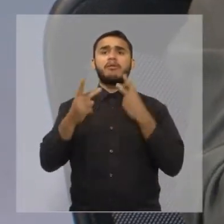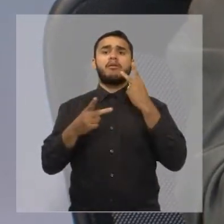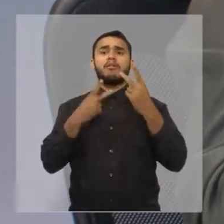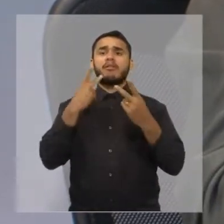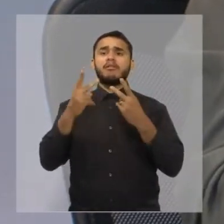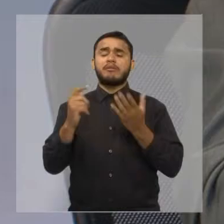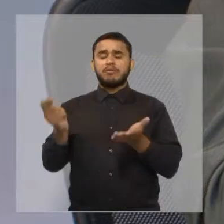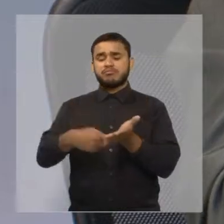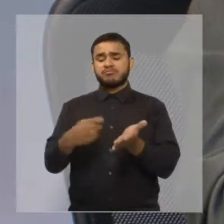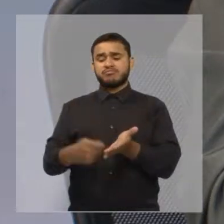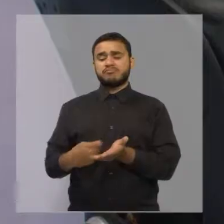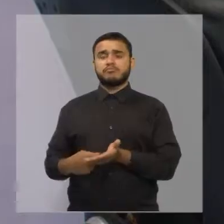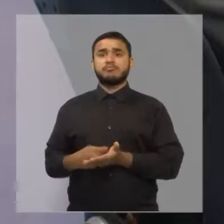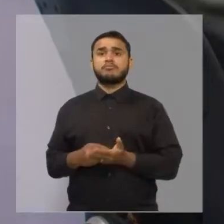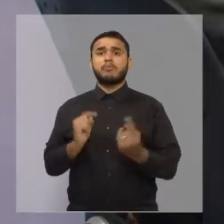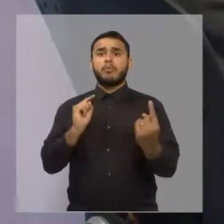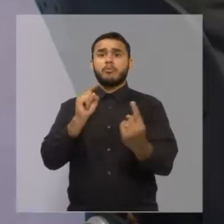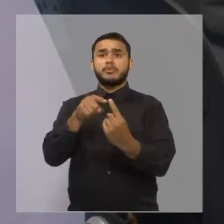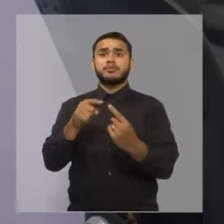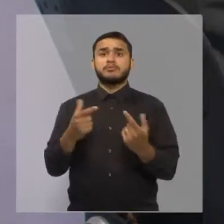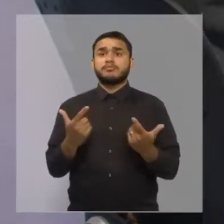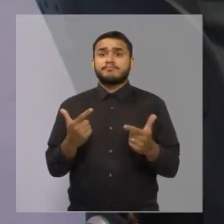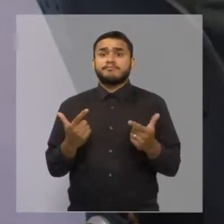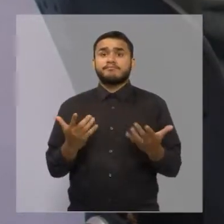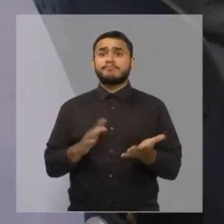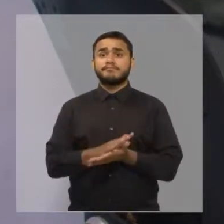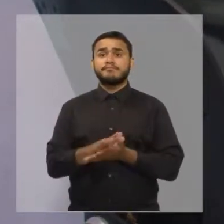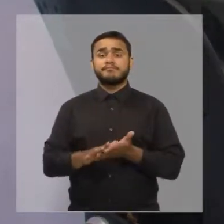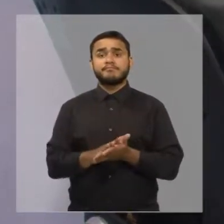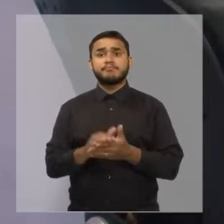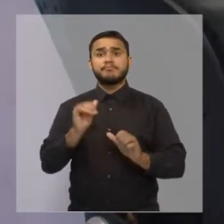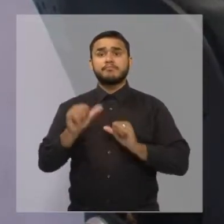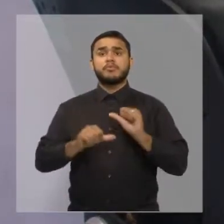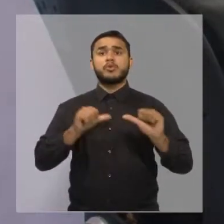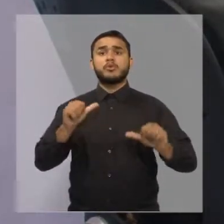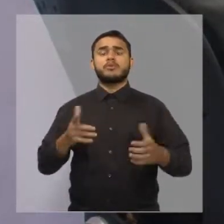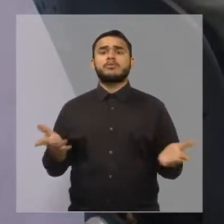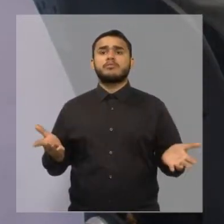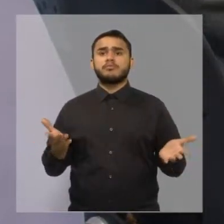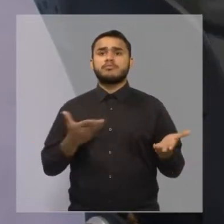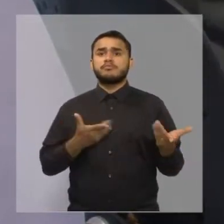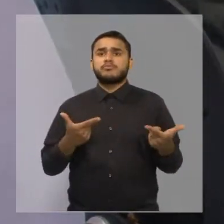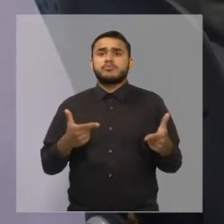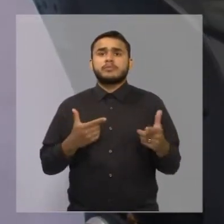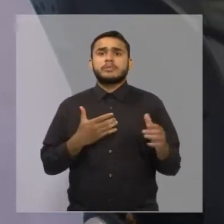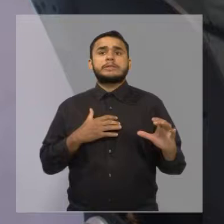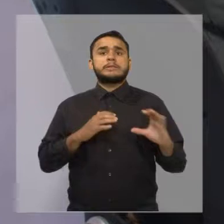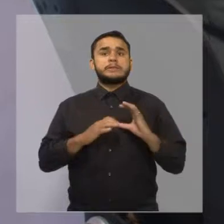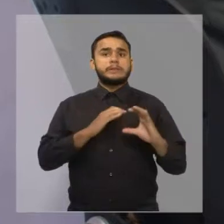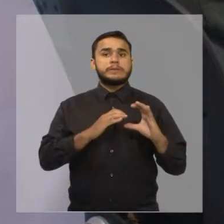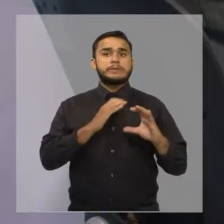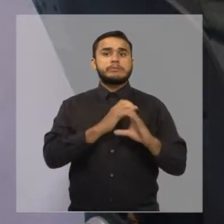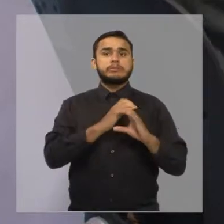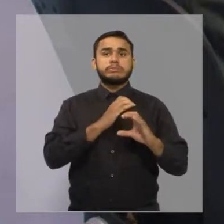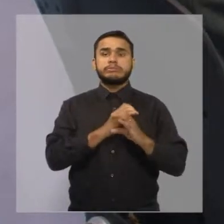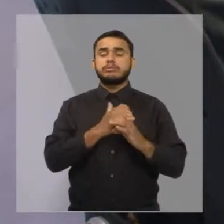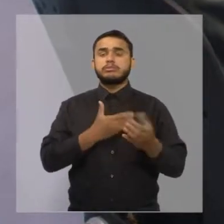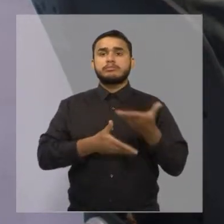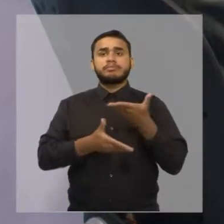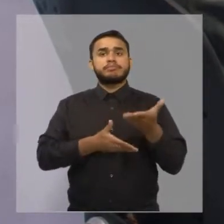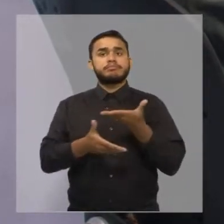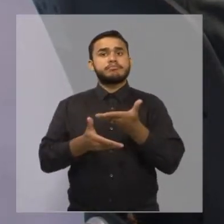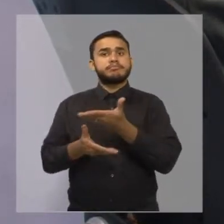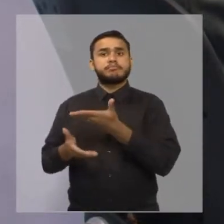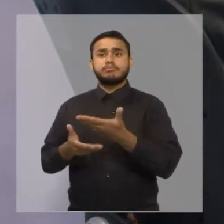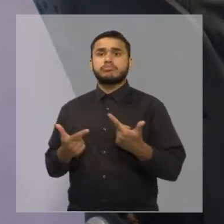não levaram absolutamente nada, né, e essas dificuldades de relações, tanto internas quanto externas. Na verdade, é isso que esse